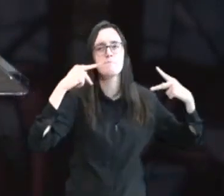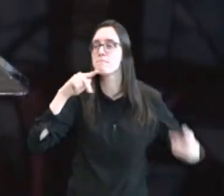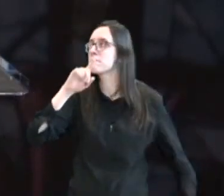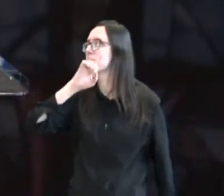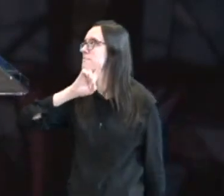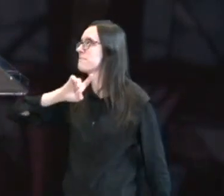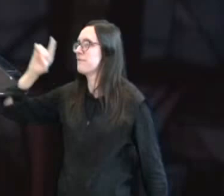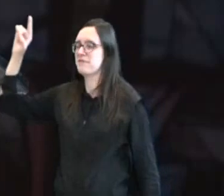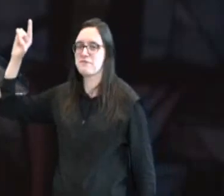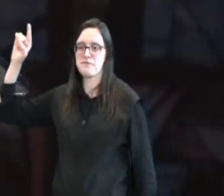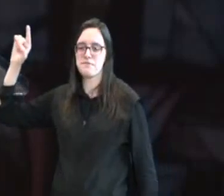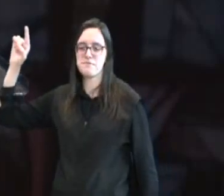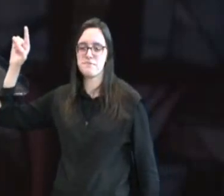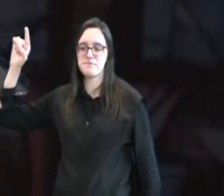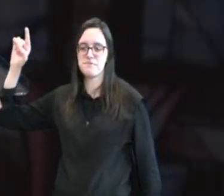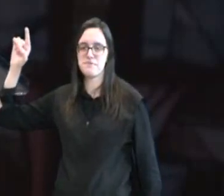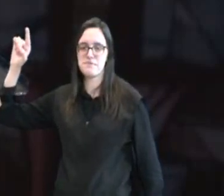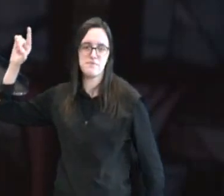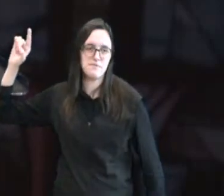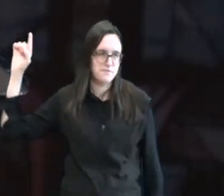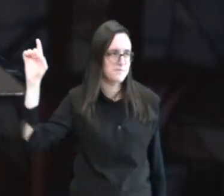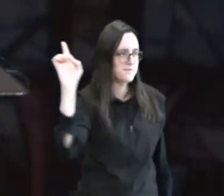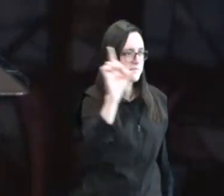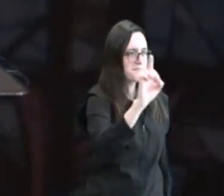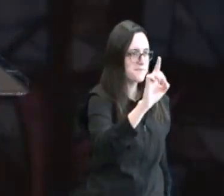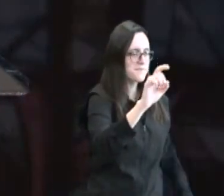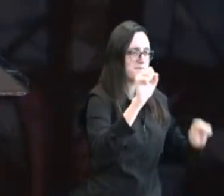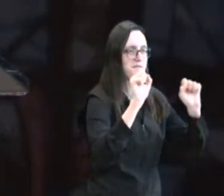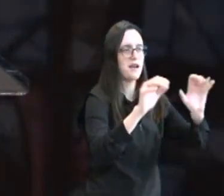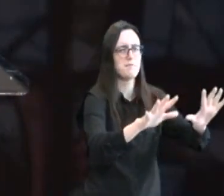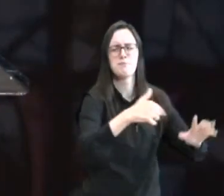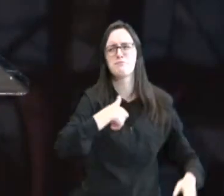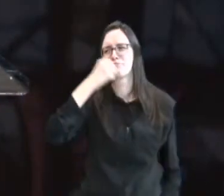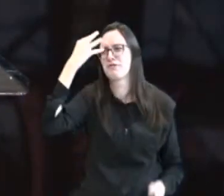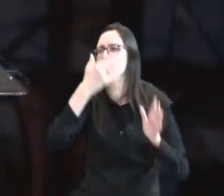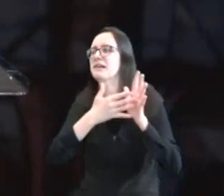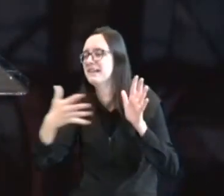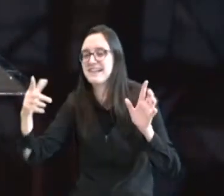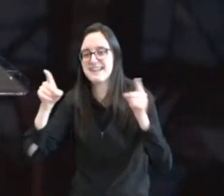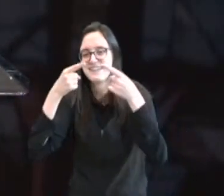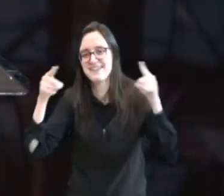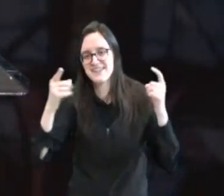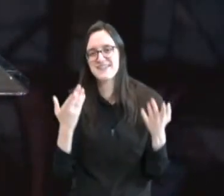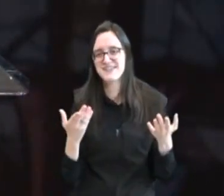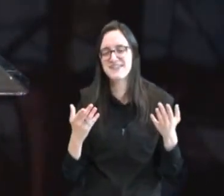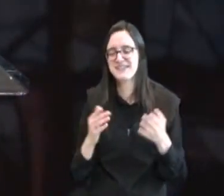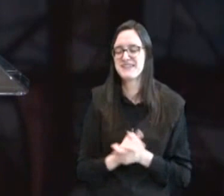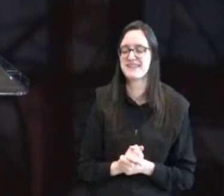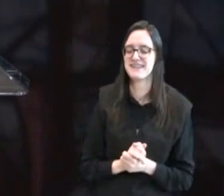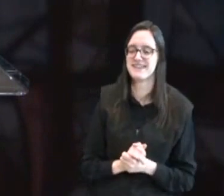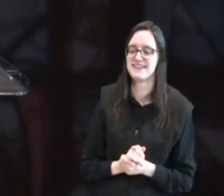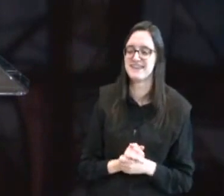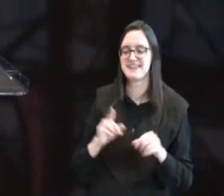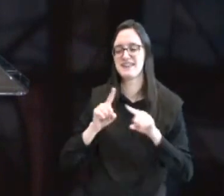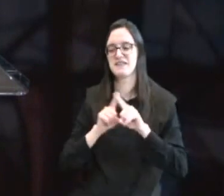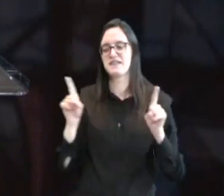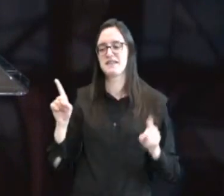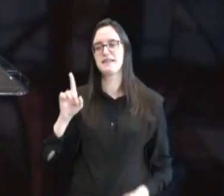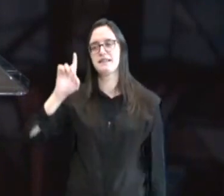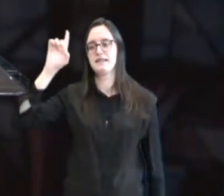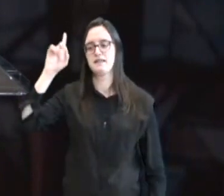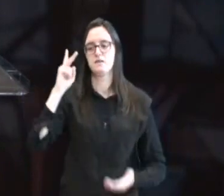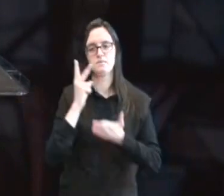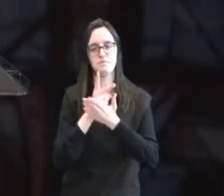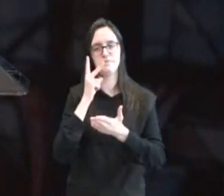Senhor que veio para nos abençoar. Eu não lembro o resto do hino, mas Deus se